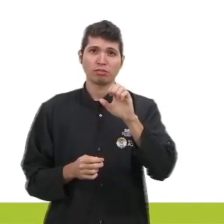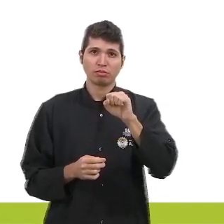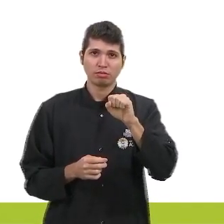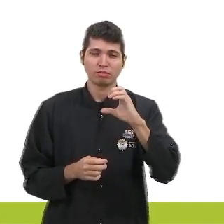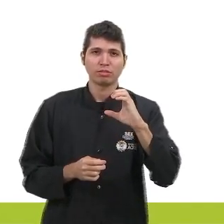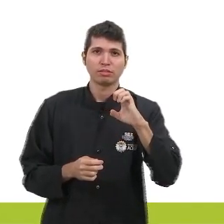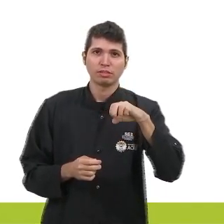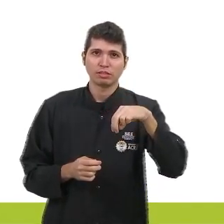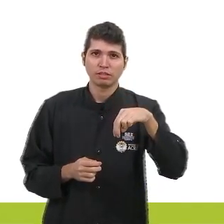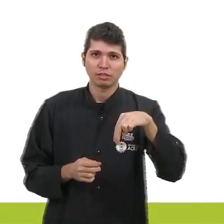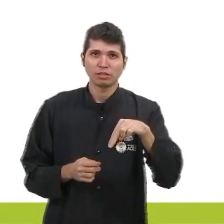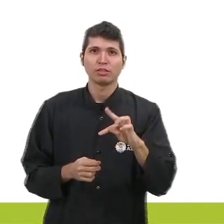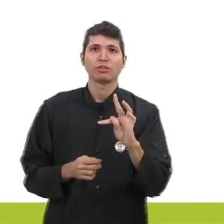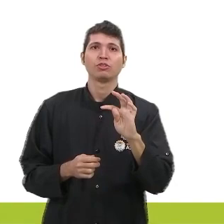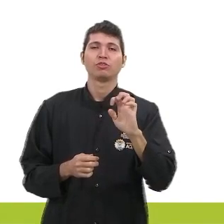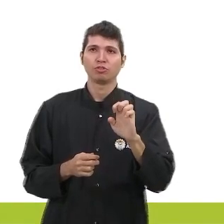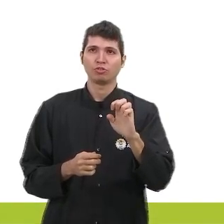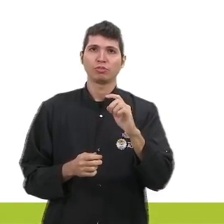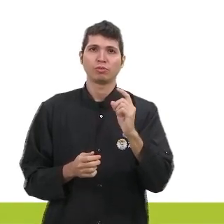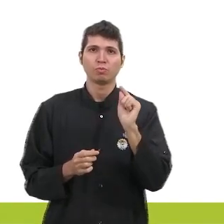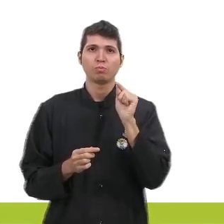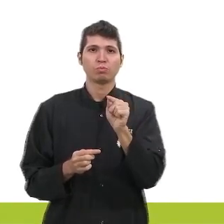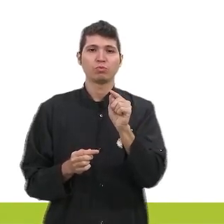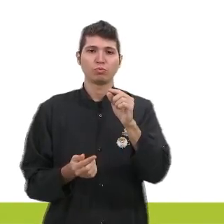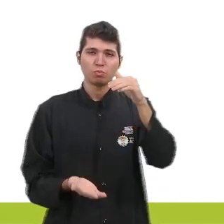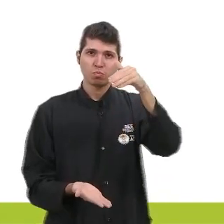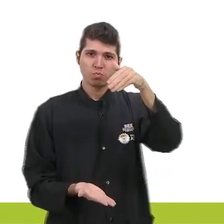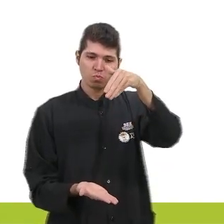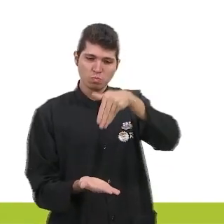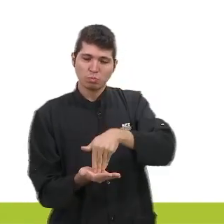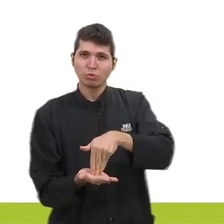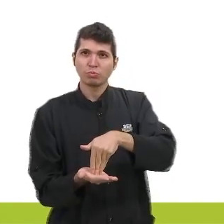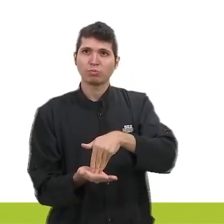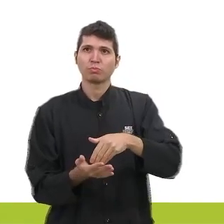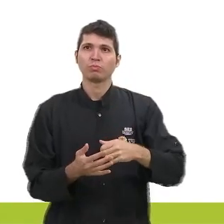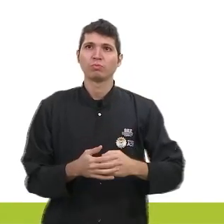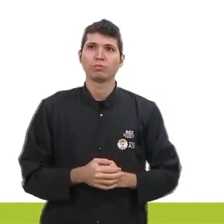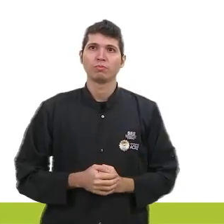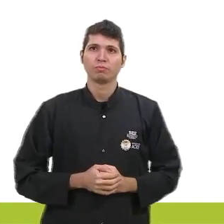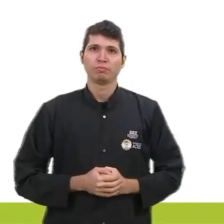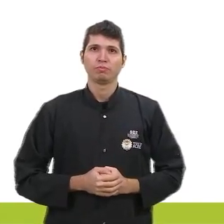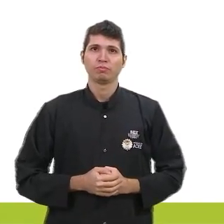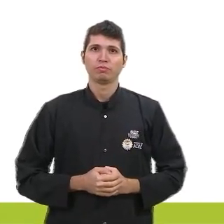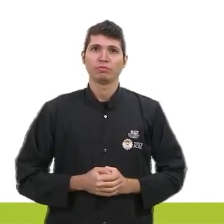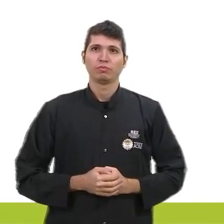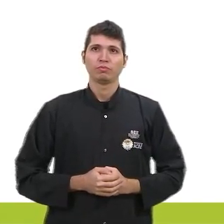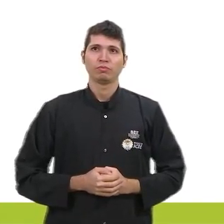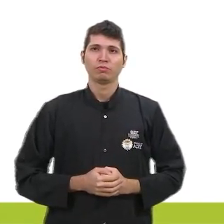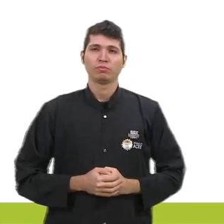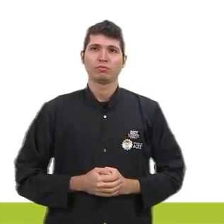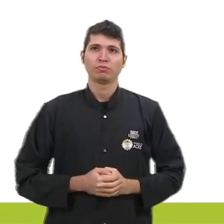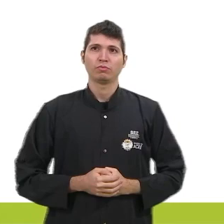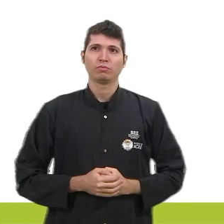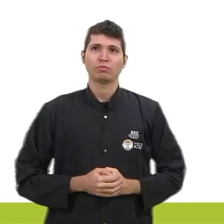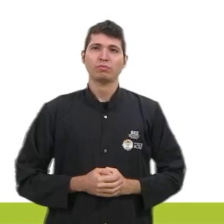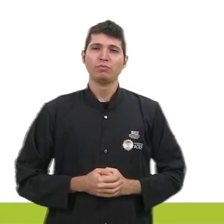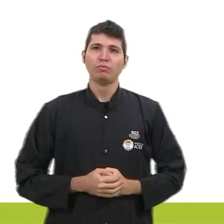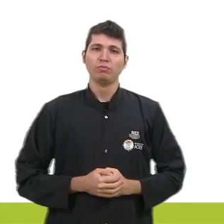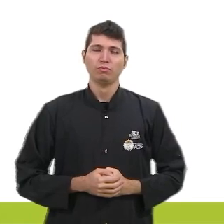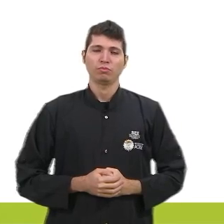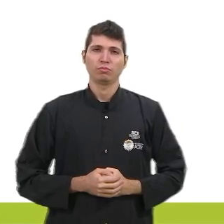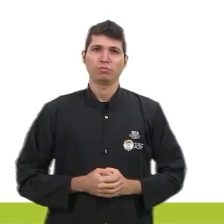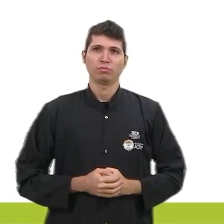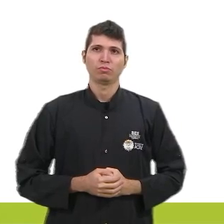bom? Ok? Só para a gente ilustrar. Partindo para a próxima, a gente tem agora o quê? Uma observação sobre a função, ó,